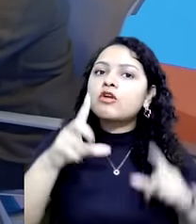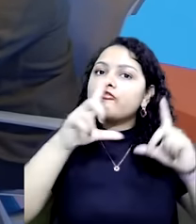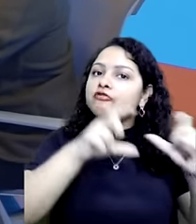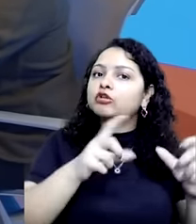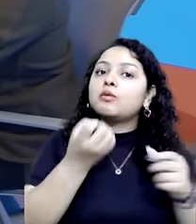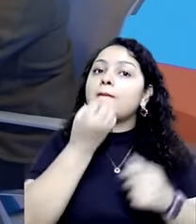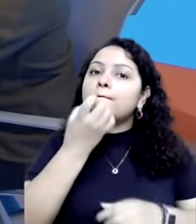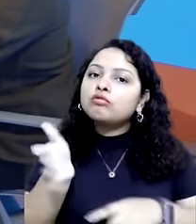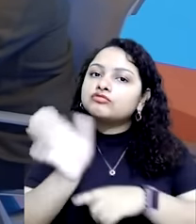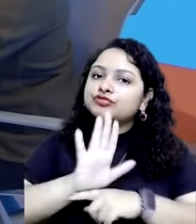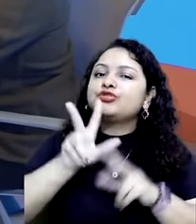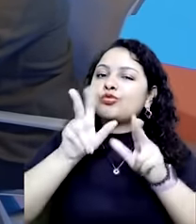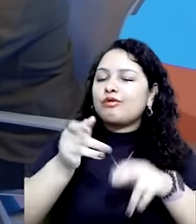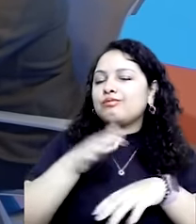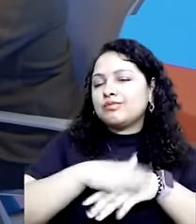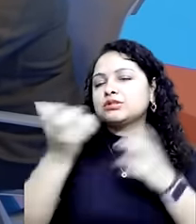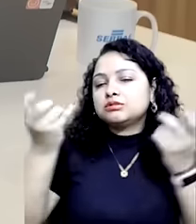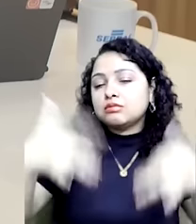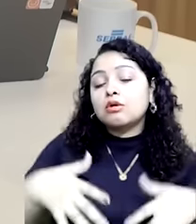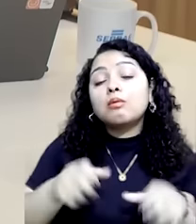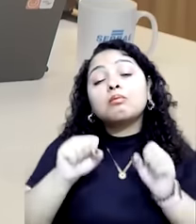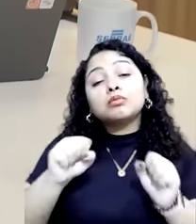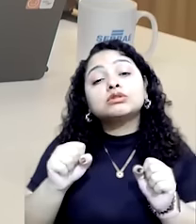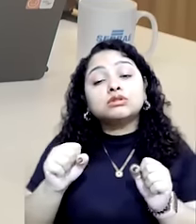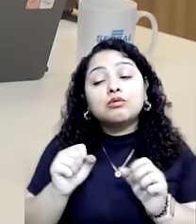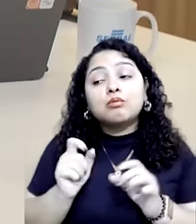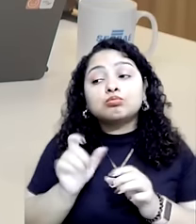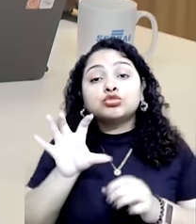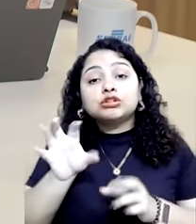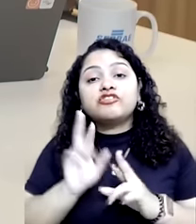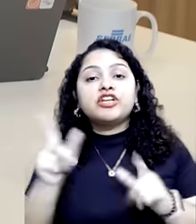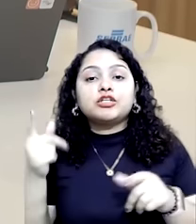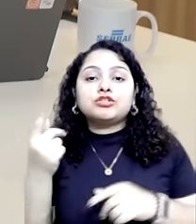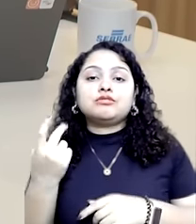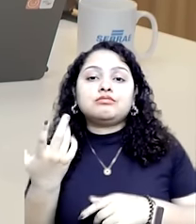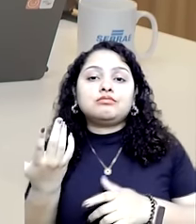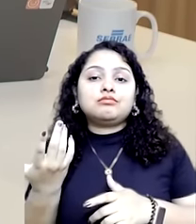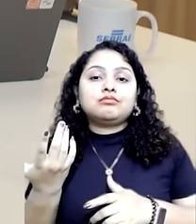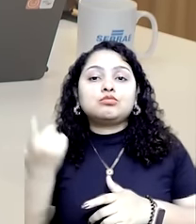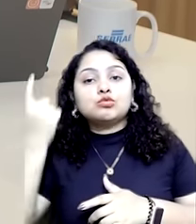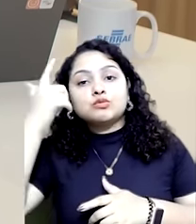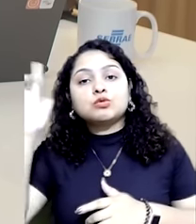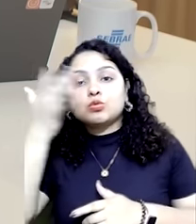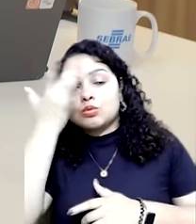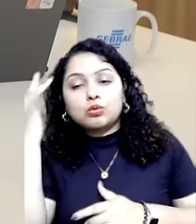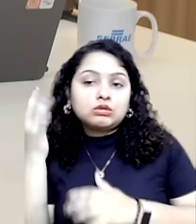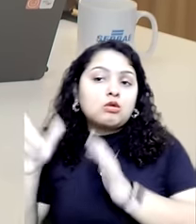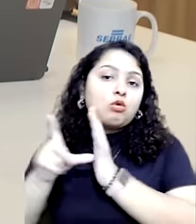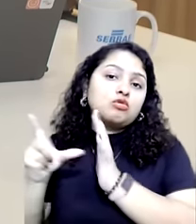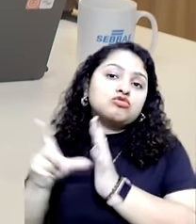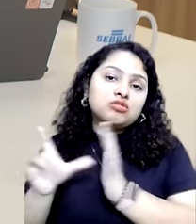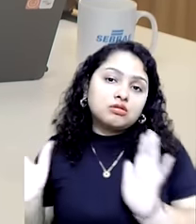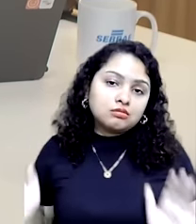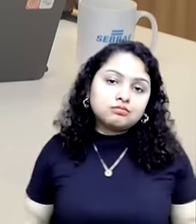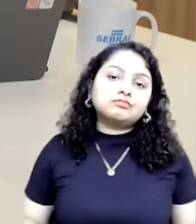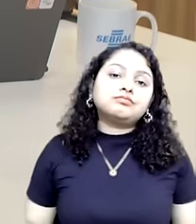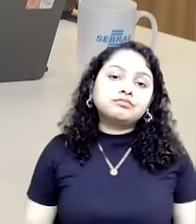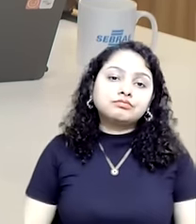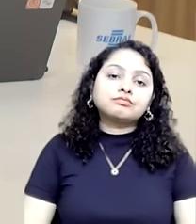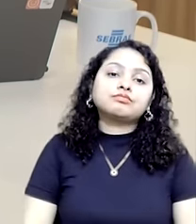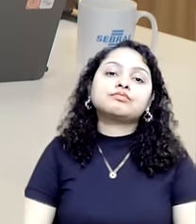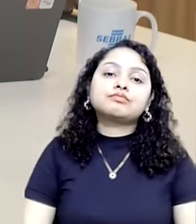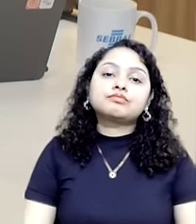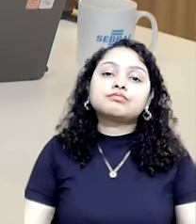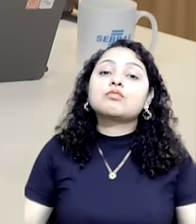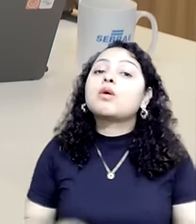vídeo demonstrando produto como vocês colocaram pode ser um diferencial do seu concorrente né perfeito e Ju e falando né